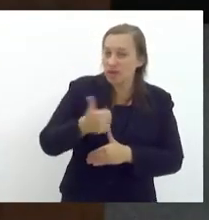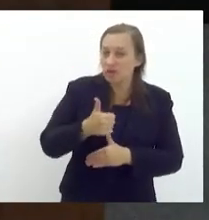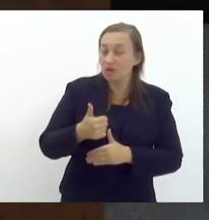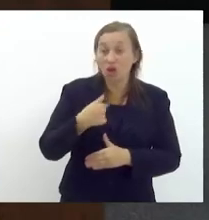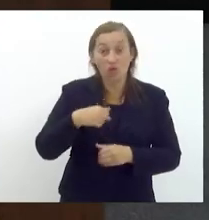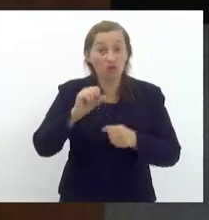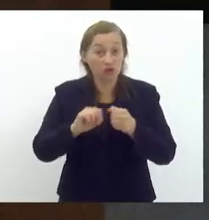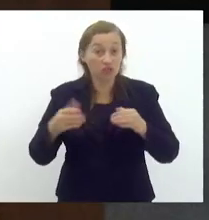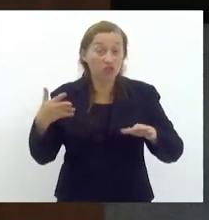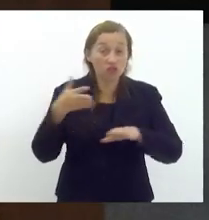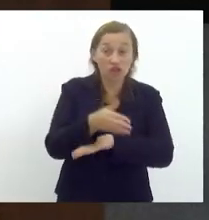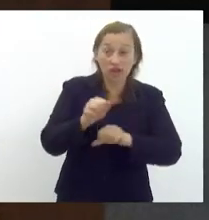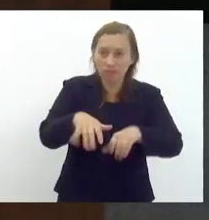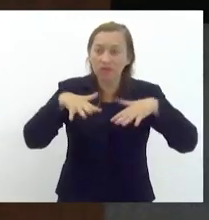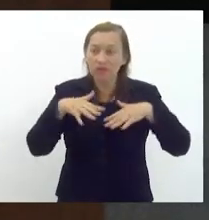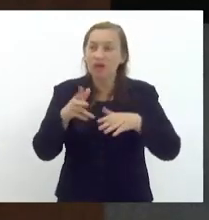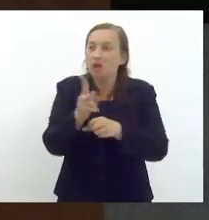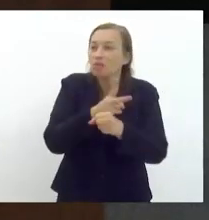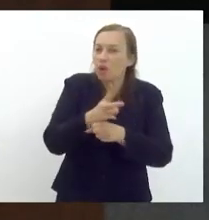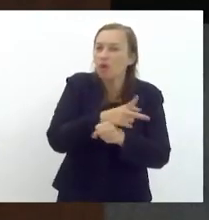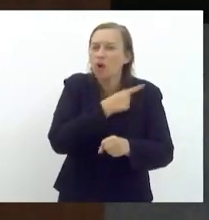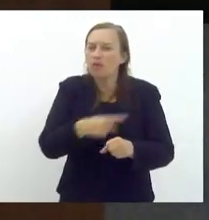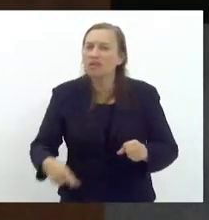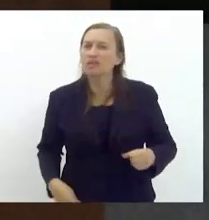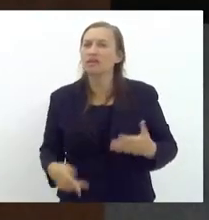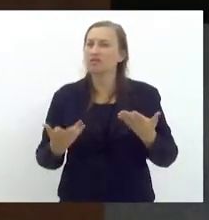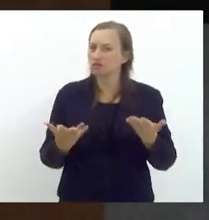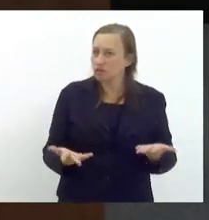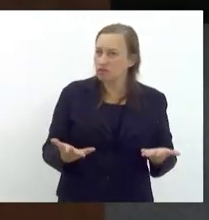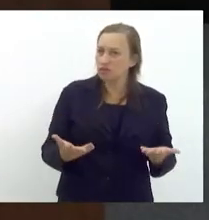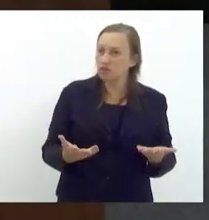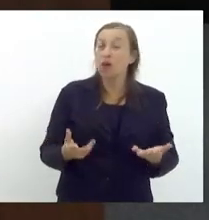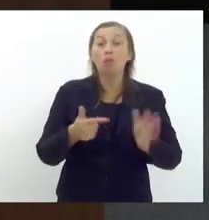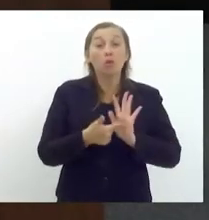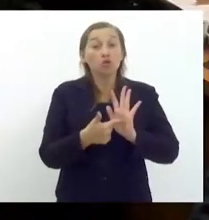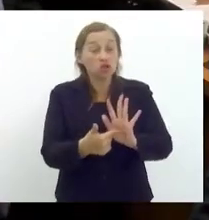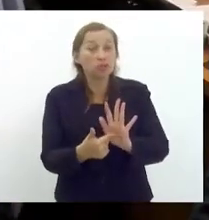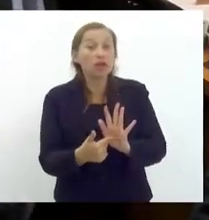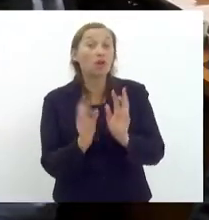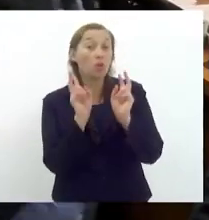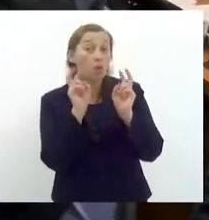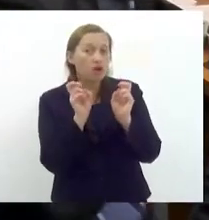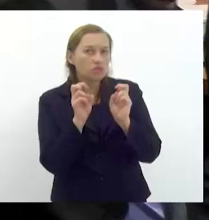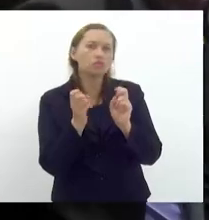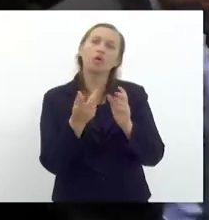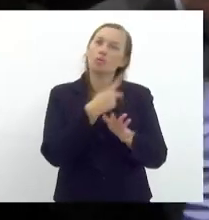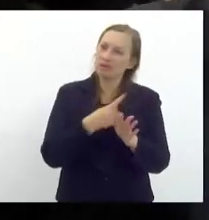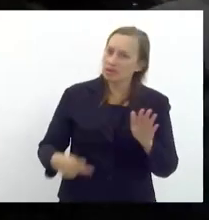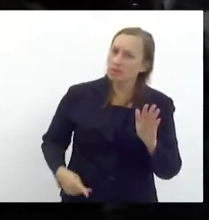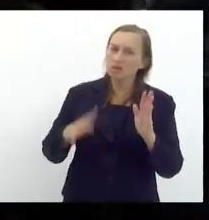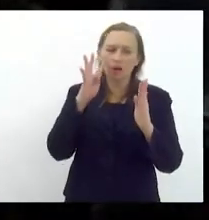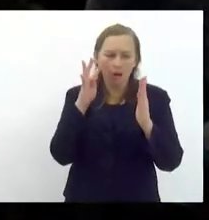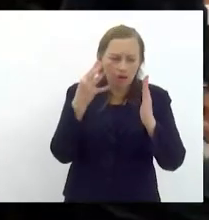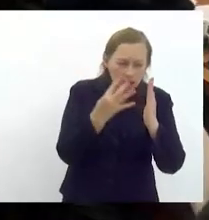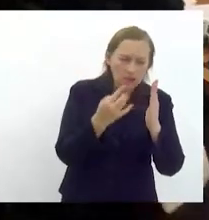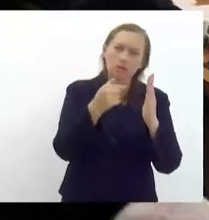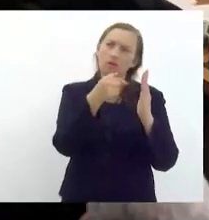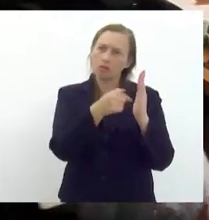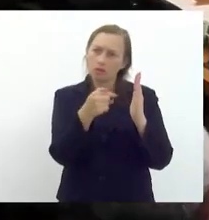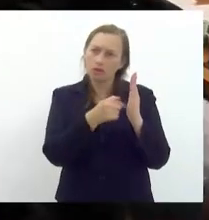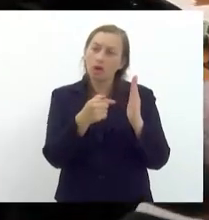ao chegar no plenário foi procurar o presidente mostrei para ele a questão Presidente presta atenção de vossa excelência